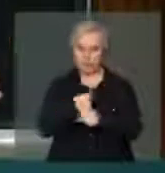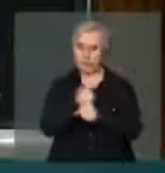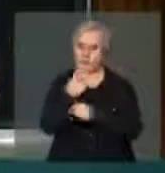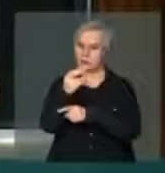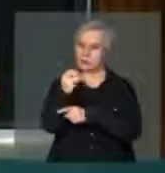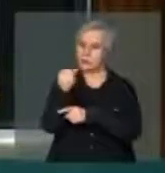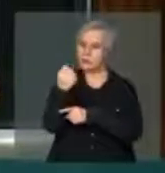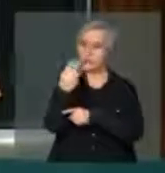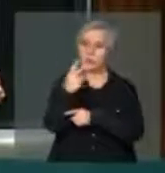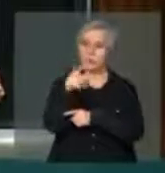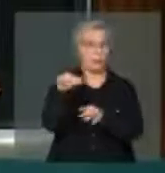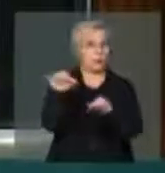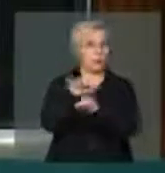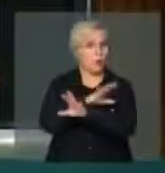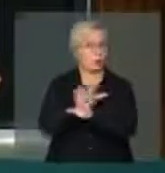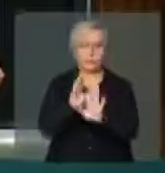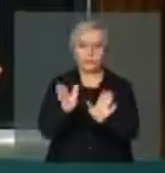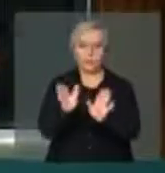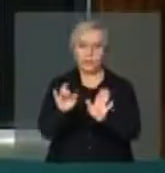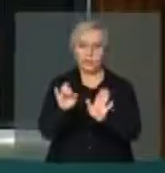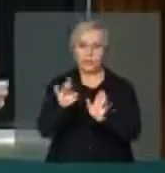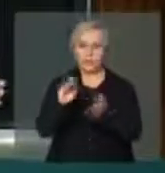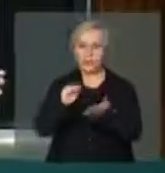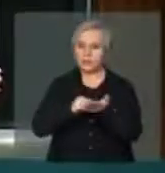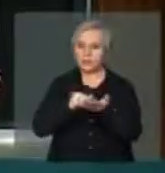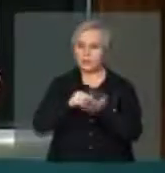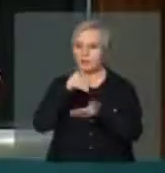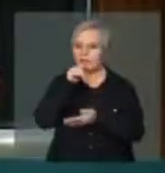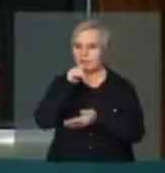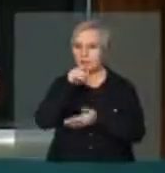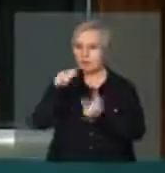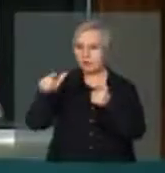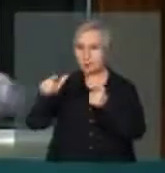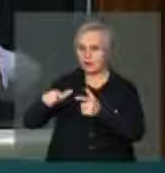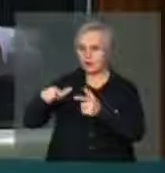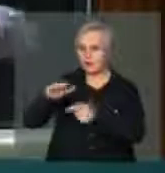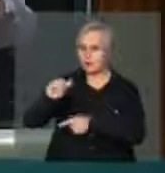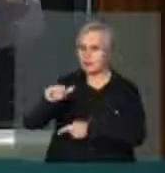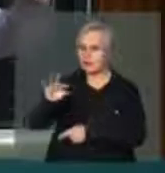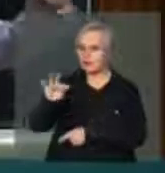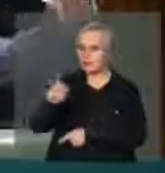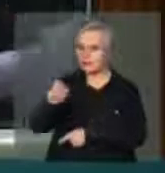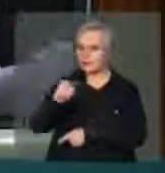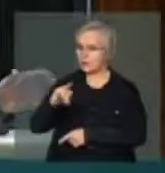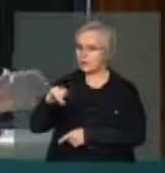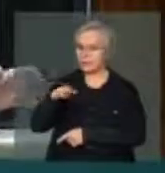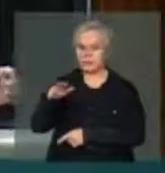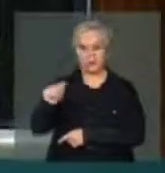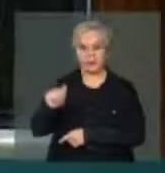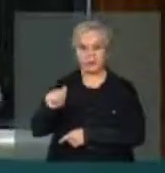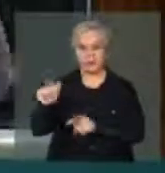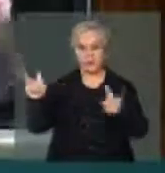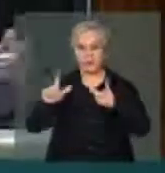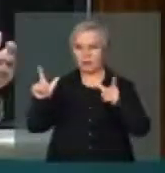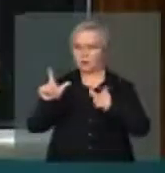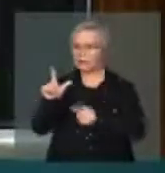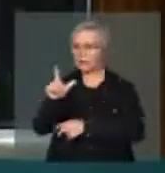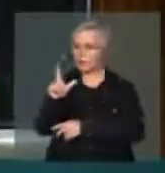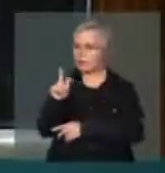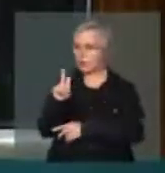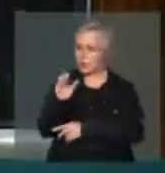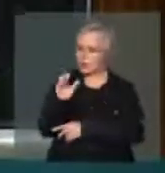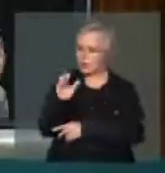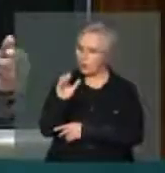pronto. Bastou faltar água em Cantareira para o Globo deu uma matéria grande, o jornal O